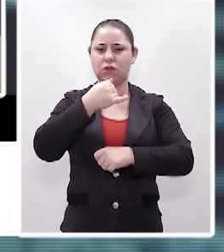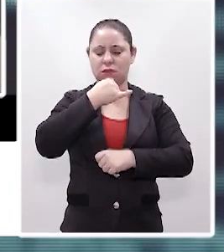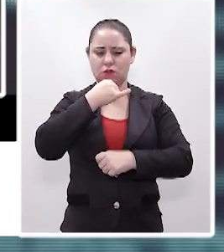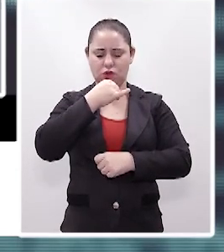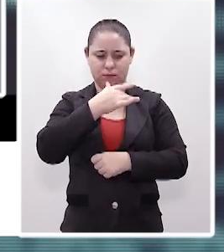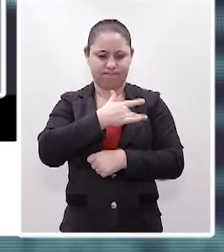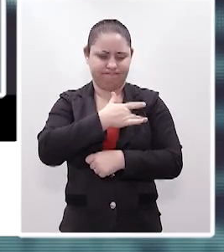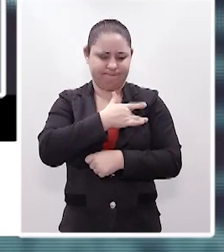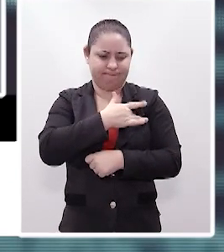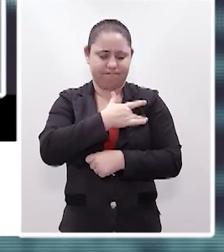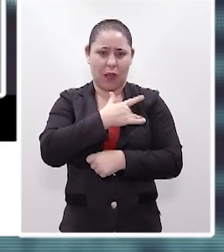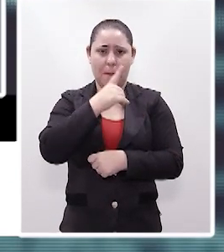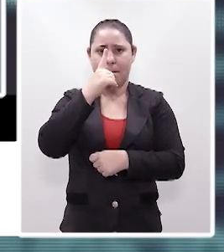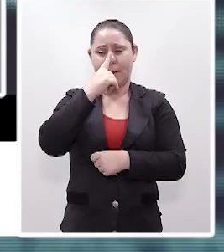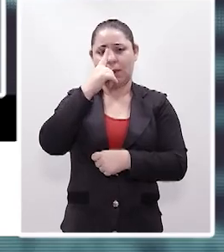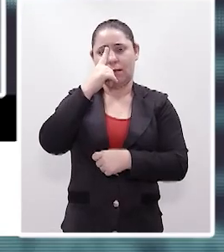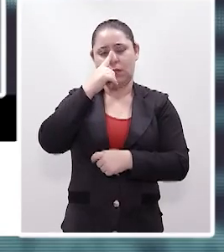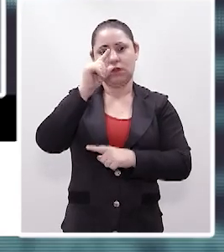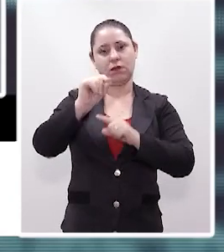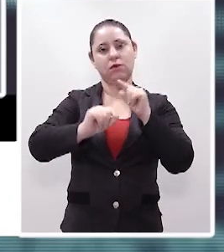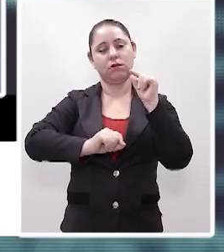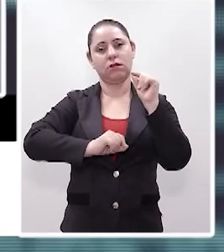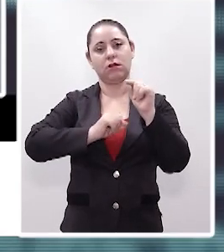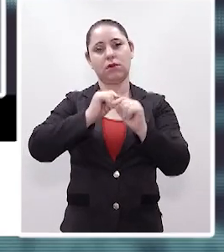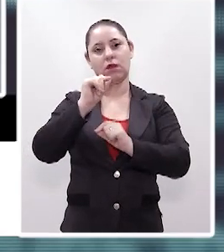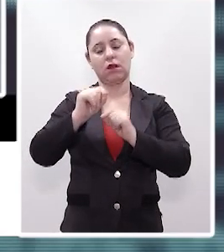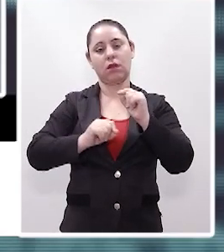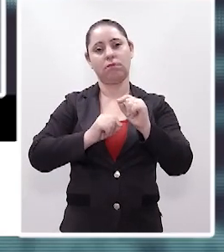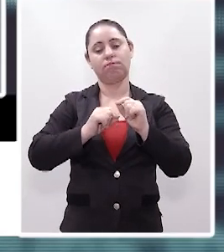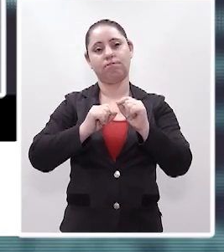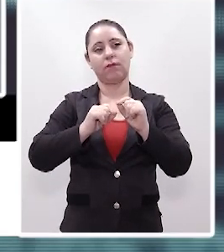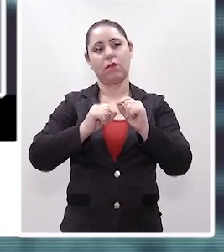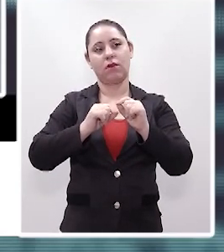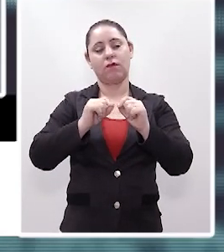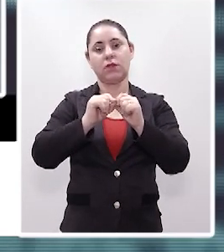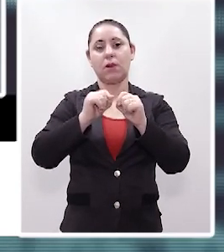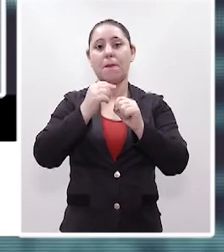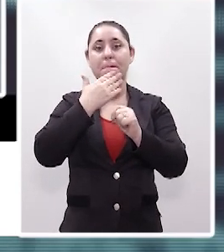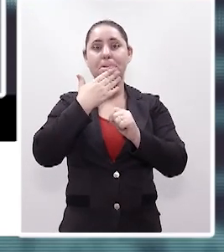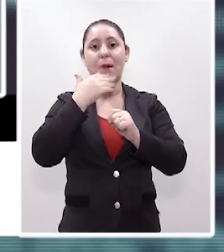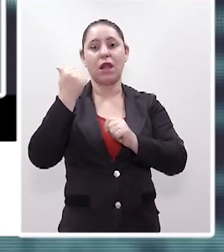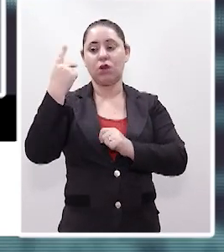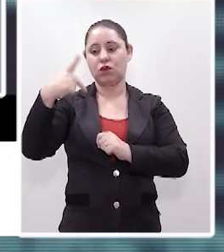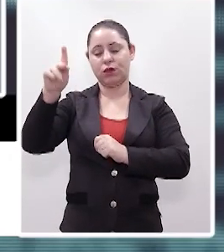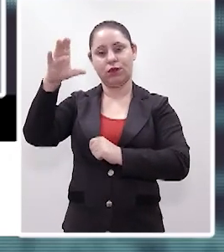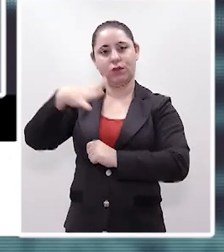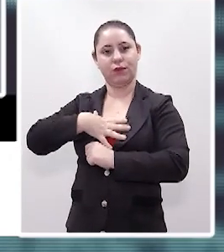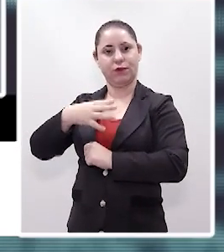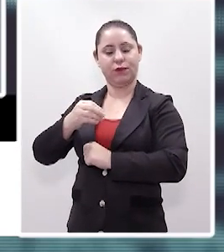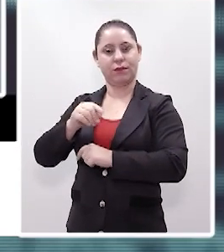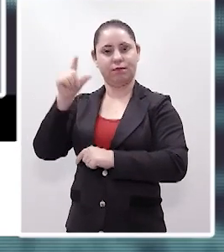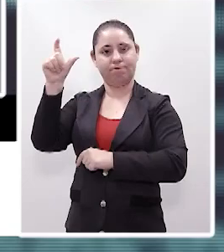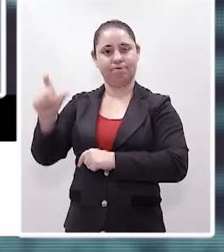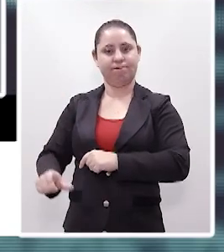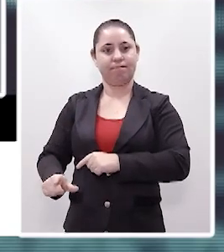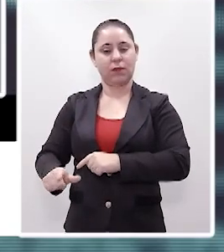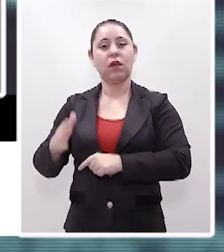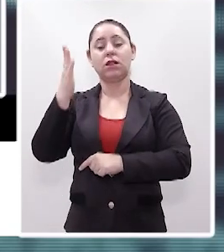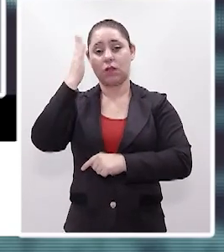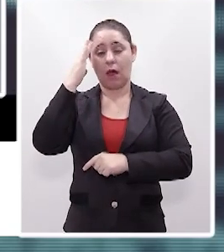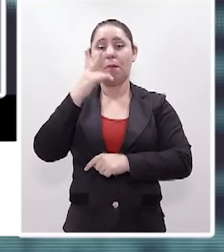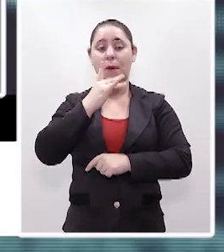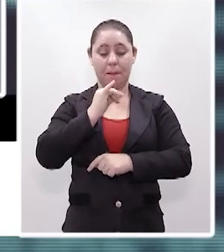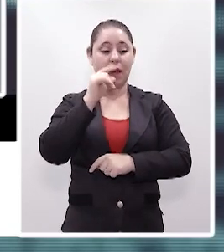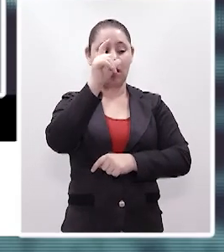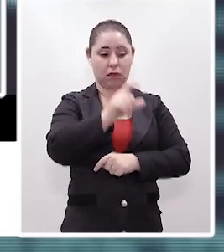triste, dói na gente, que é mãe, que está ali fazendo o melhor pelo seu filho, e a gente sabe que os